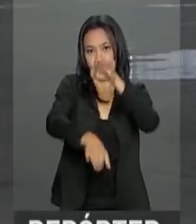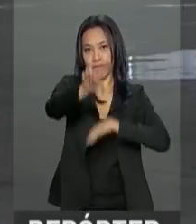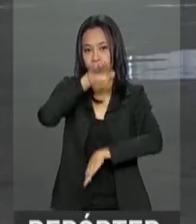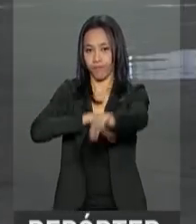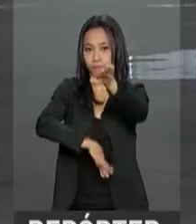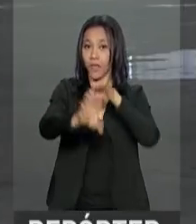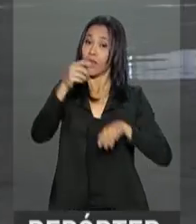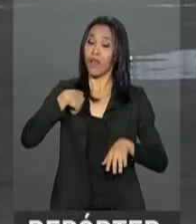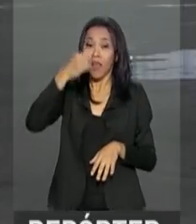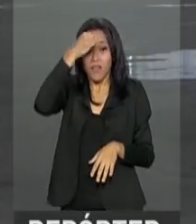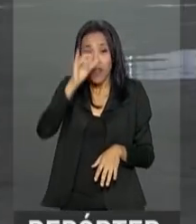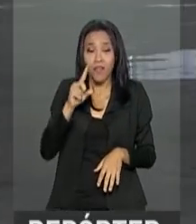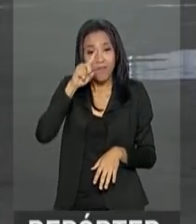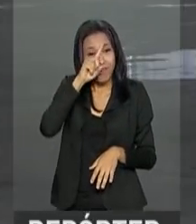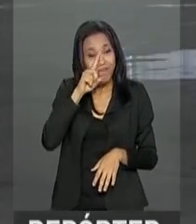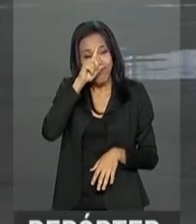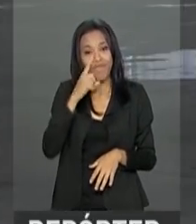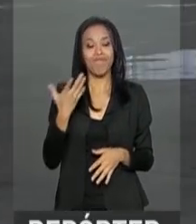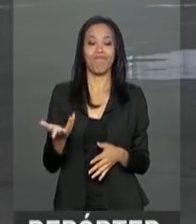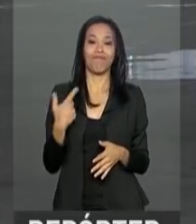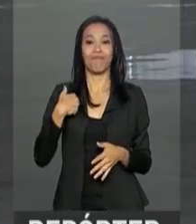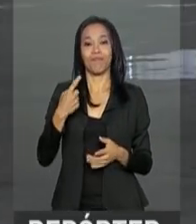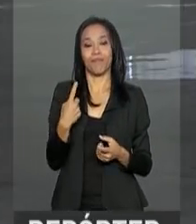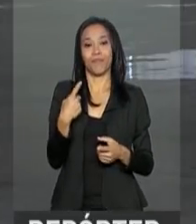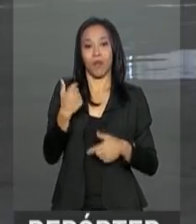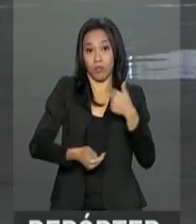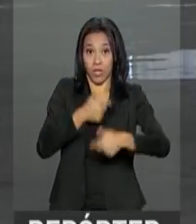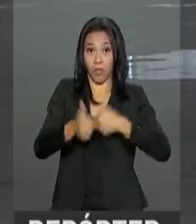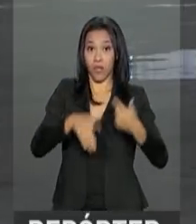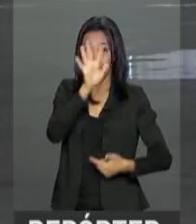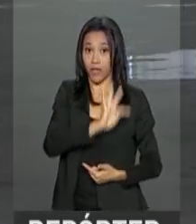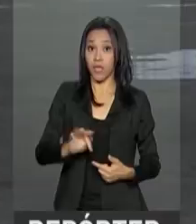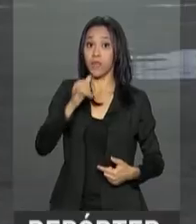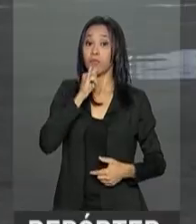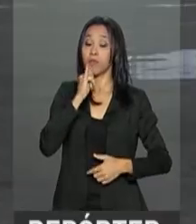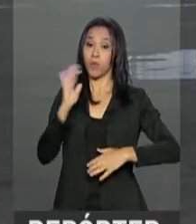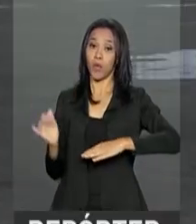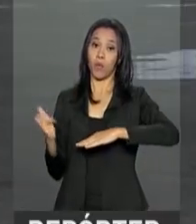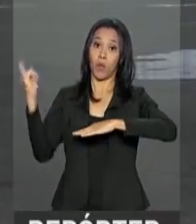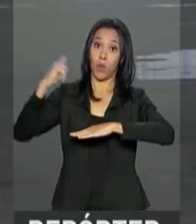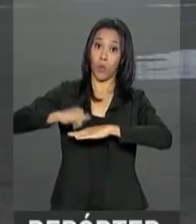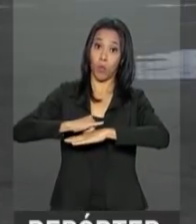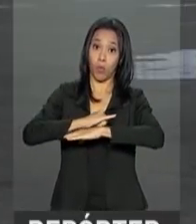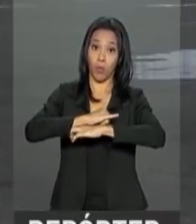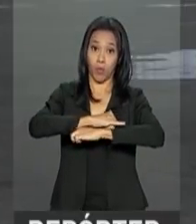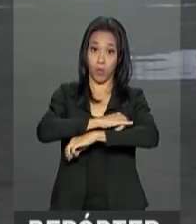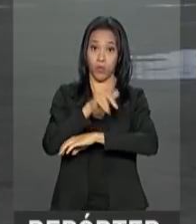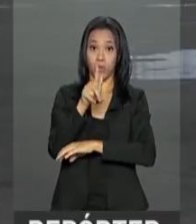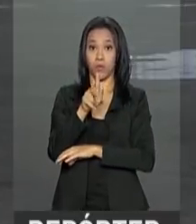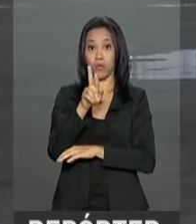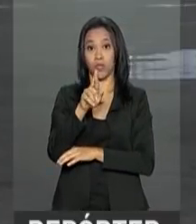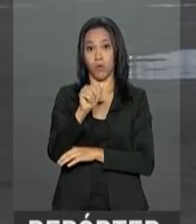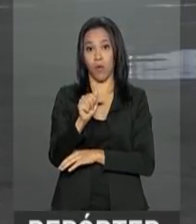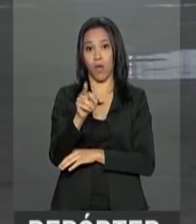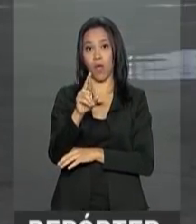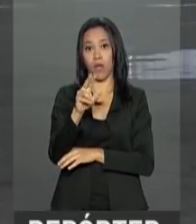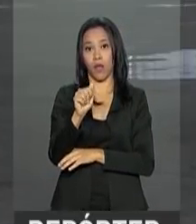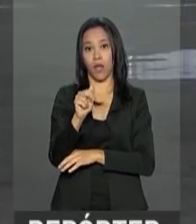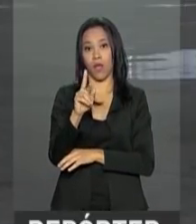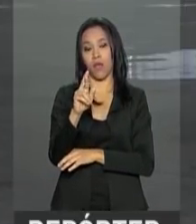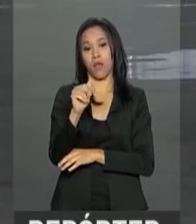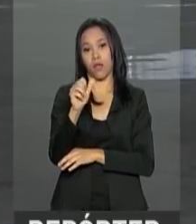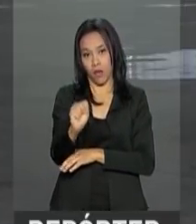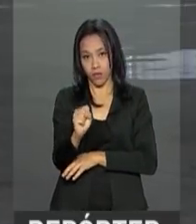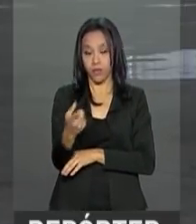para evitar riscos ao funcionamento de serviços federais no aeroporto de Guararapes. Bom, e na noite dessa quarta-feira, a Câmara dos Deputados